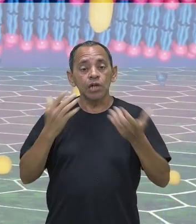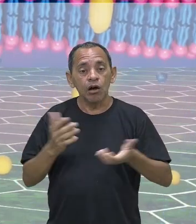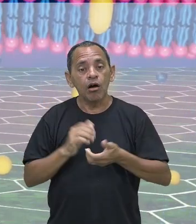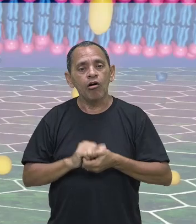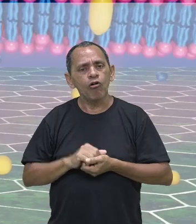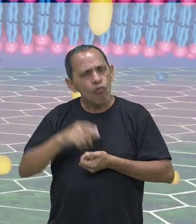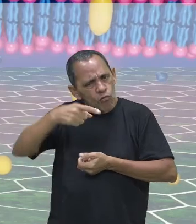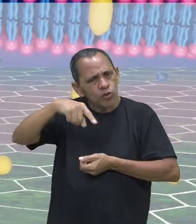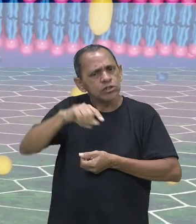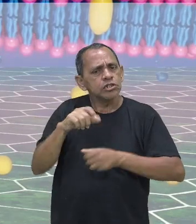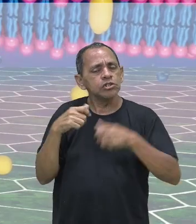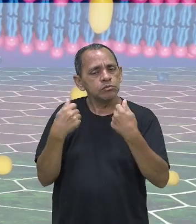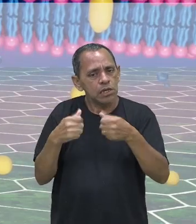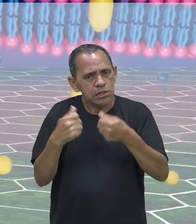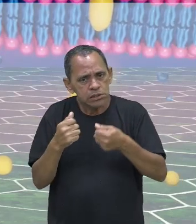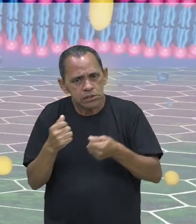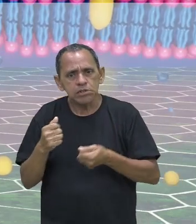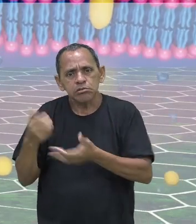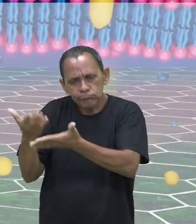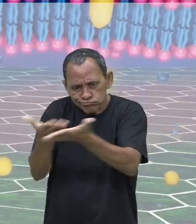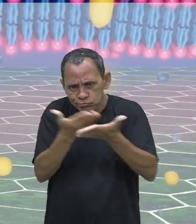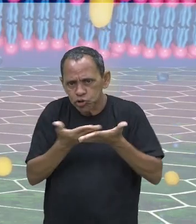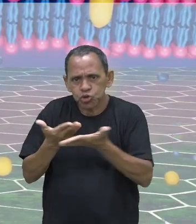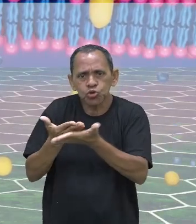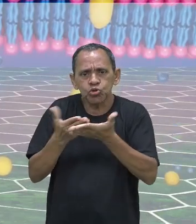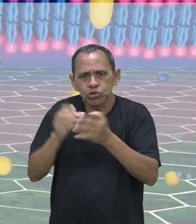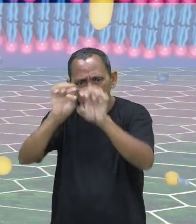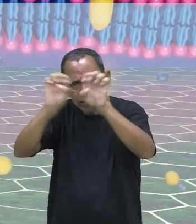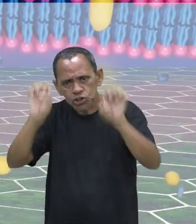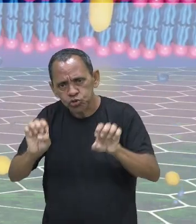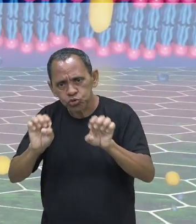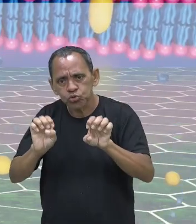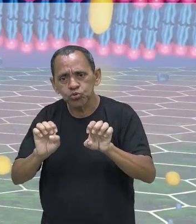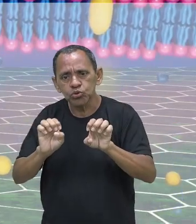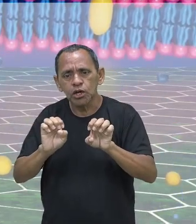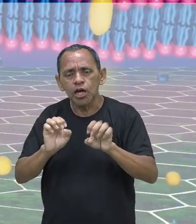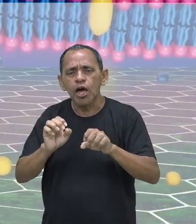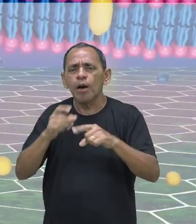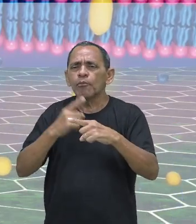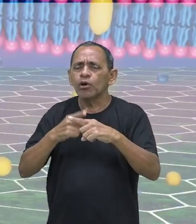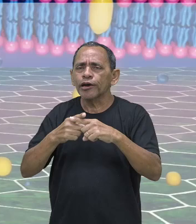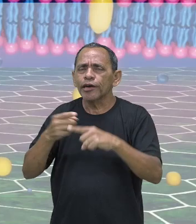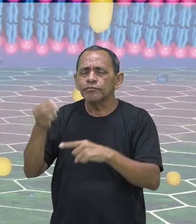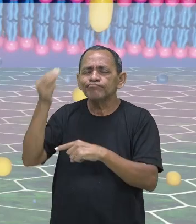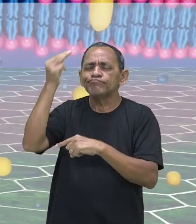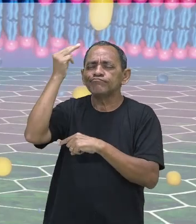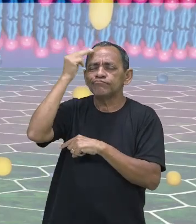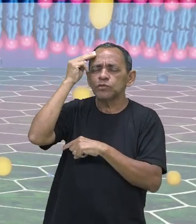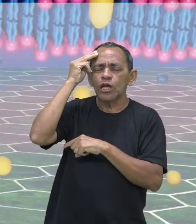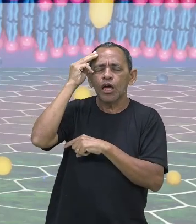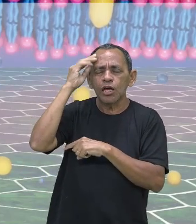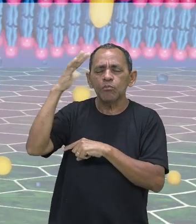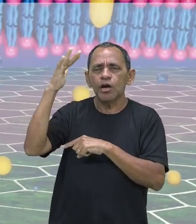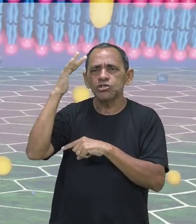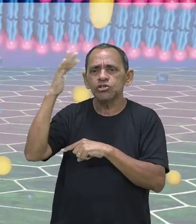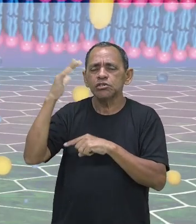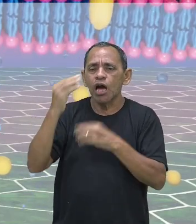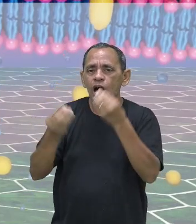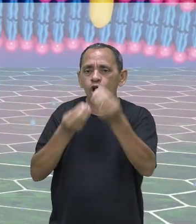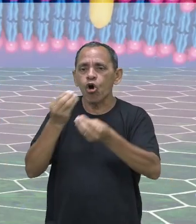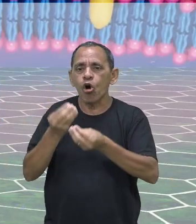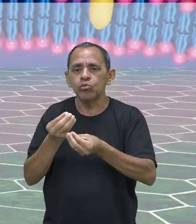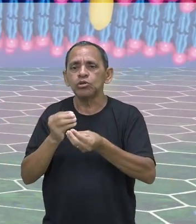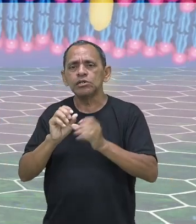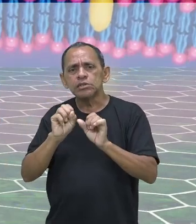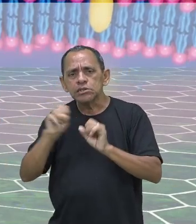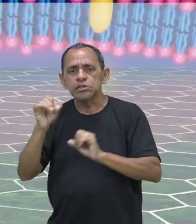essas estruturas, porque é importante a gente ter uma fotografia na nossa mente. Quando eu digo fotografia, ao fechar